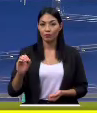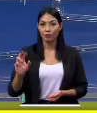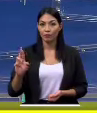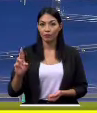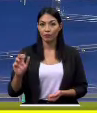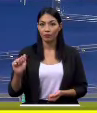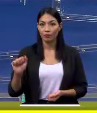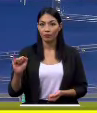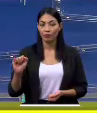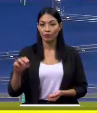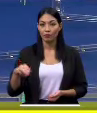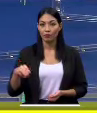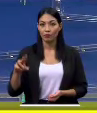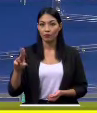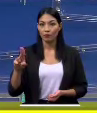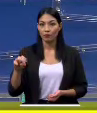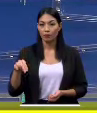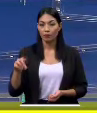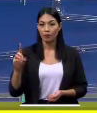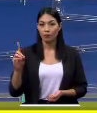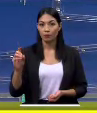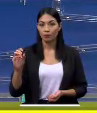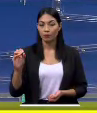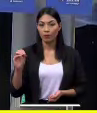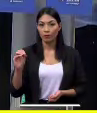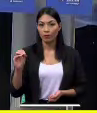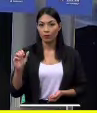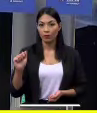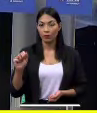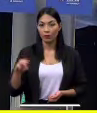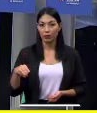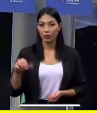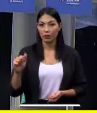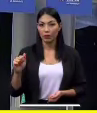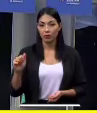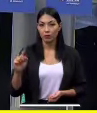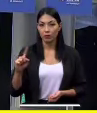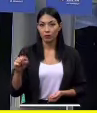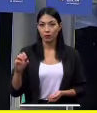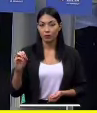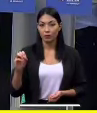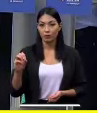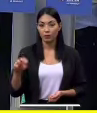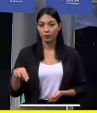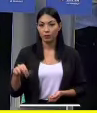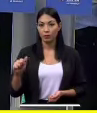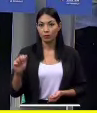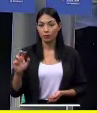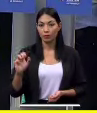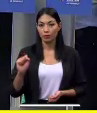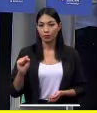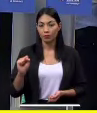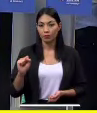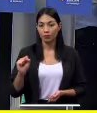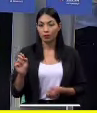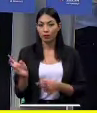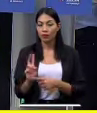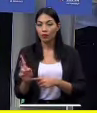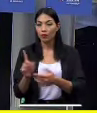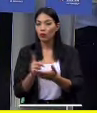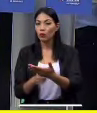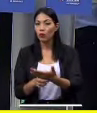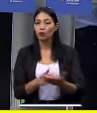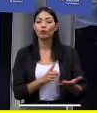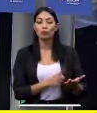São Raimundo do Amazonas é o time do coração. Os senhores auditores confirmam? Sim, confirmo.